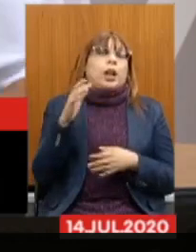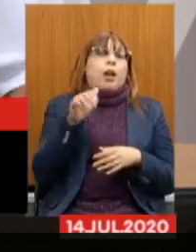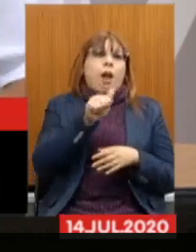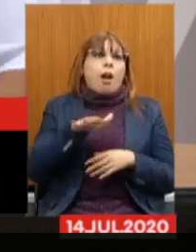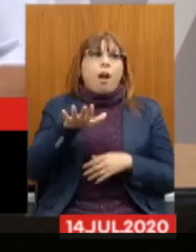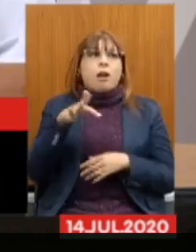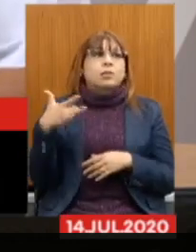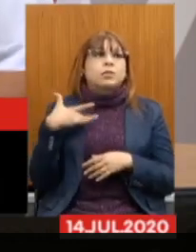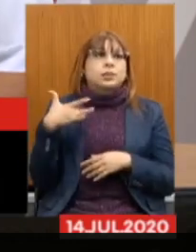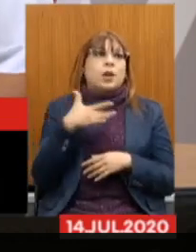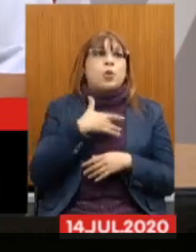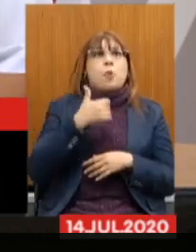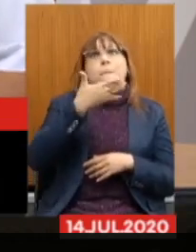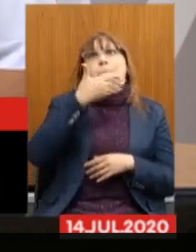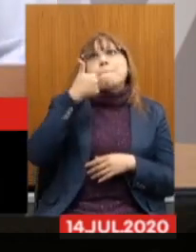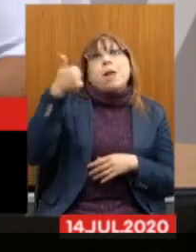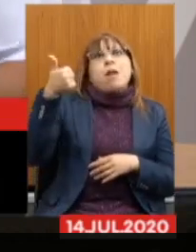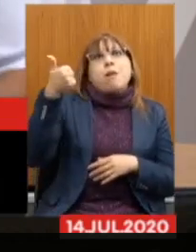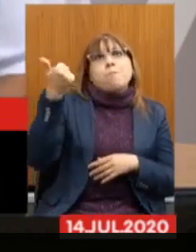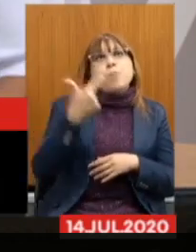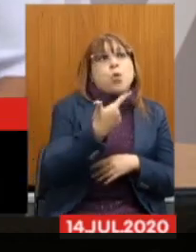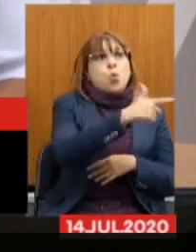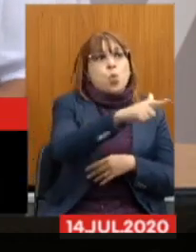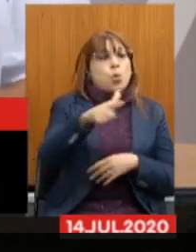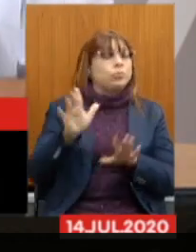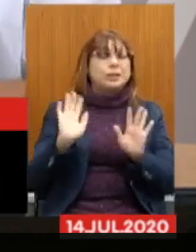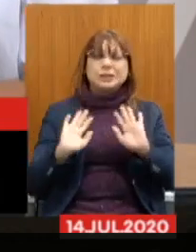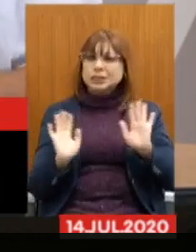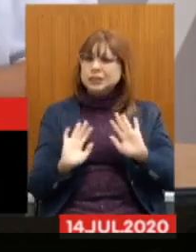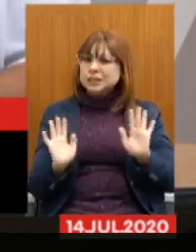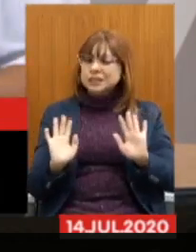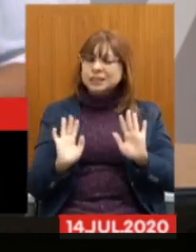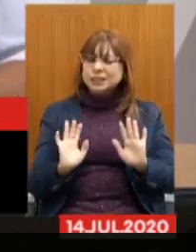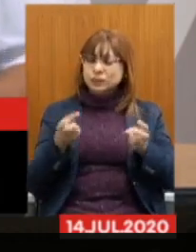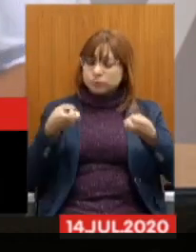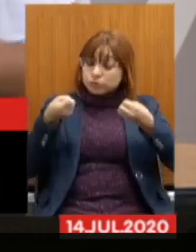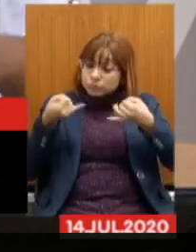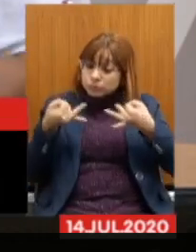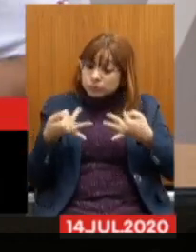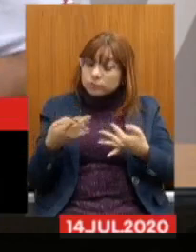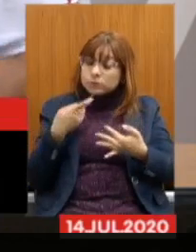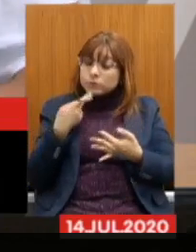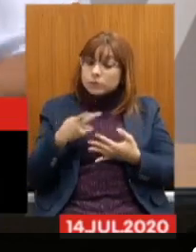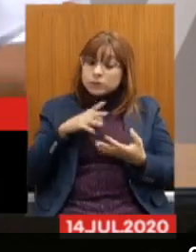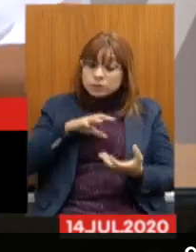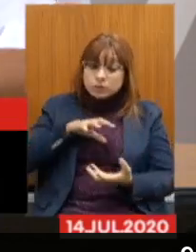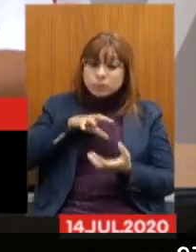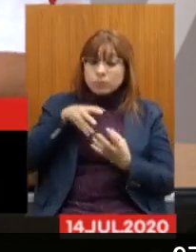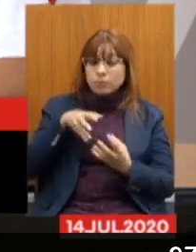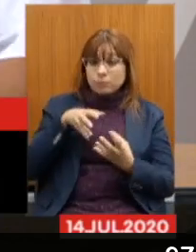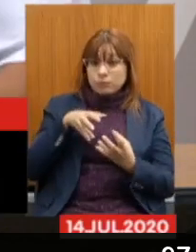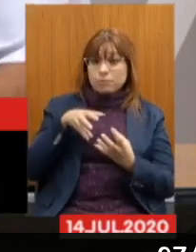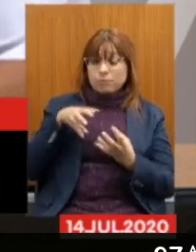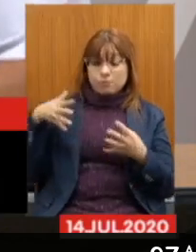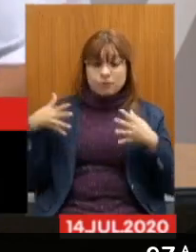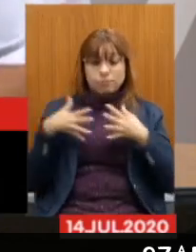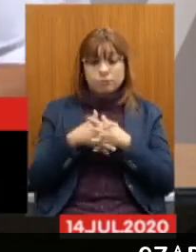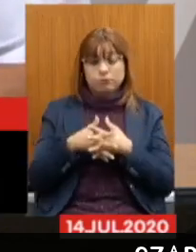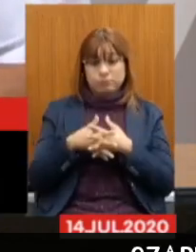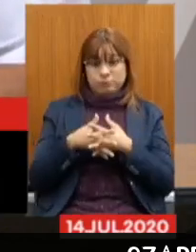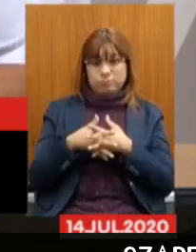é essa a questão. A questão aqui é falar das necessidades que essa reforma impõe para esses